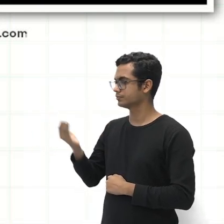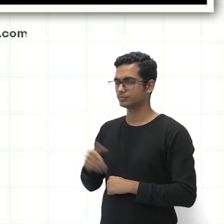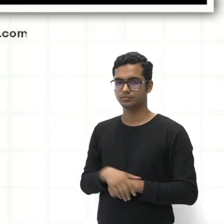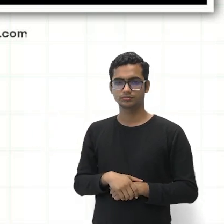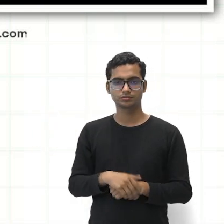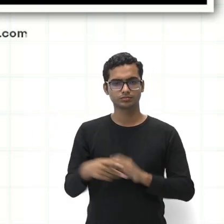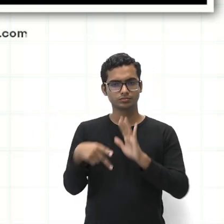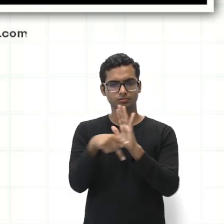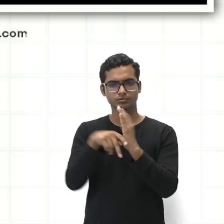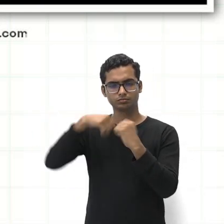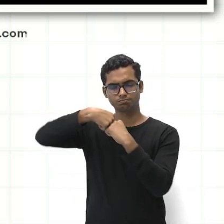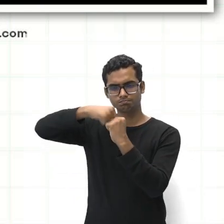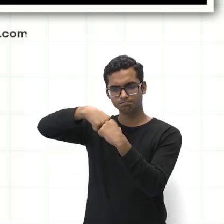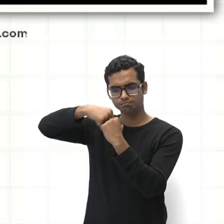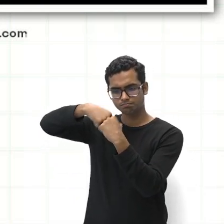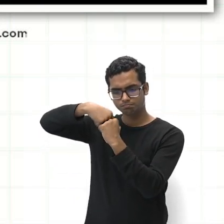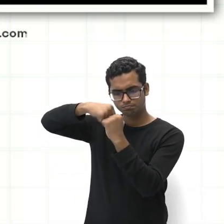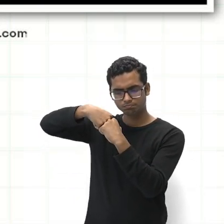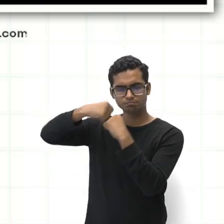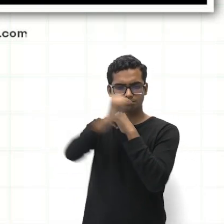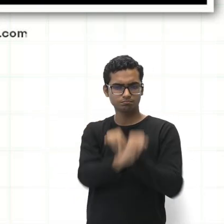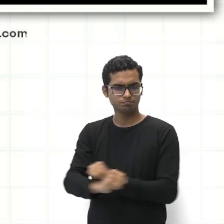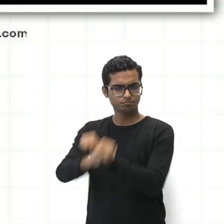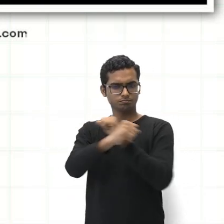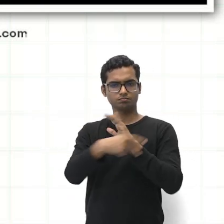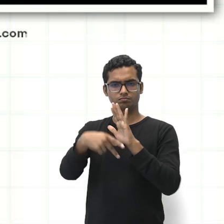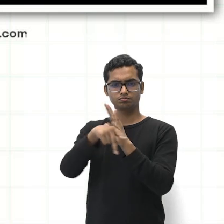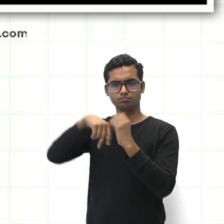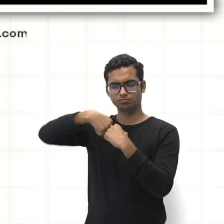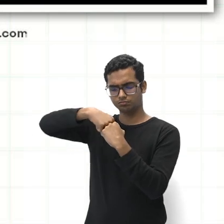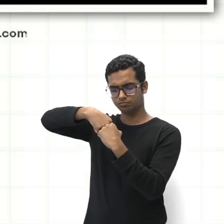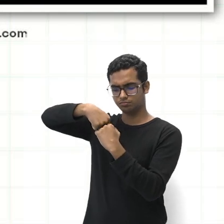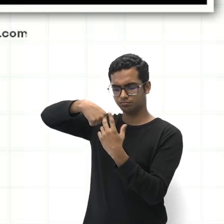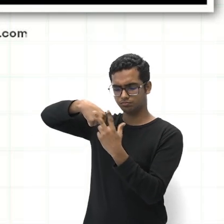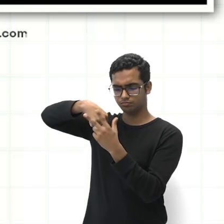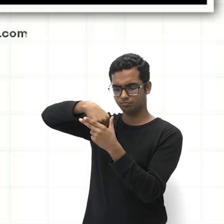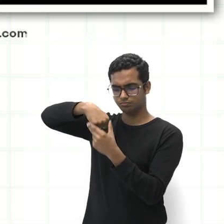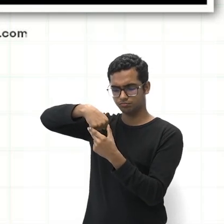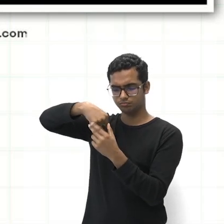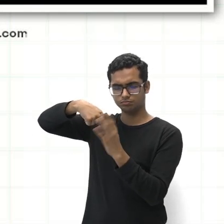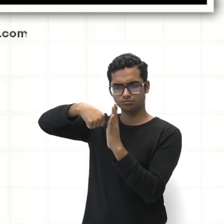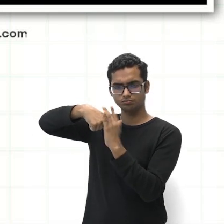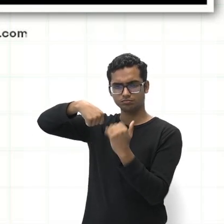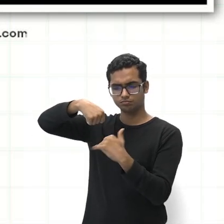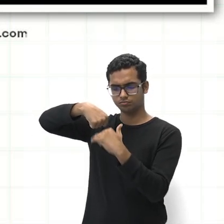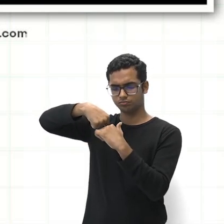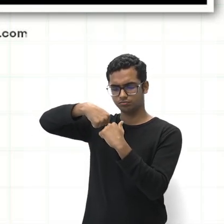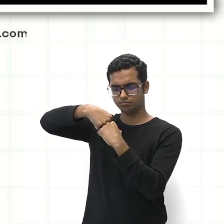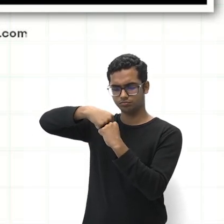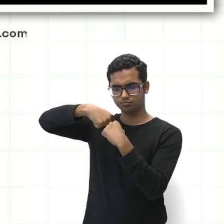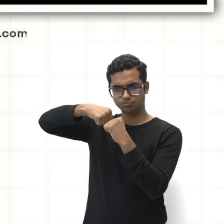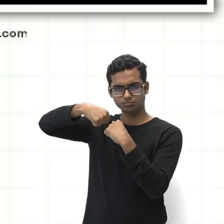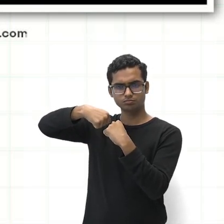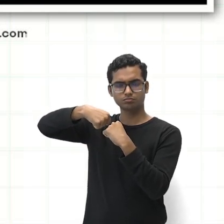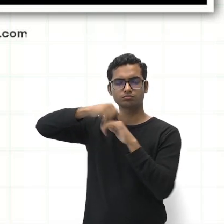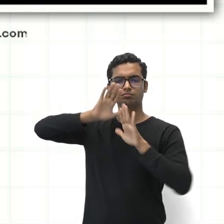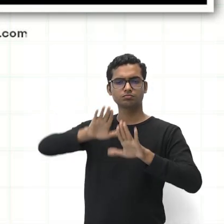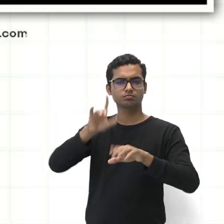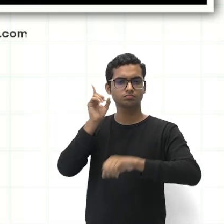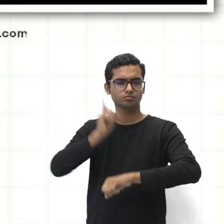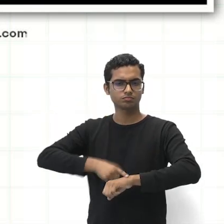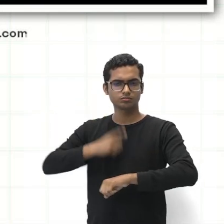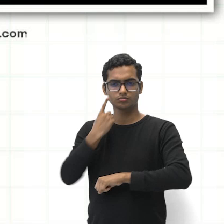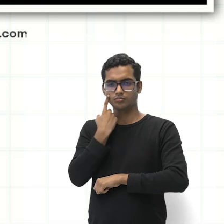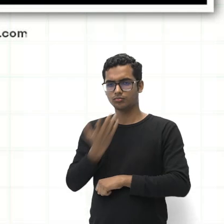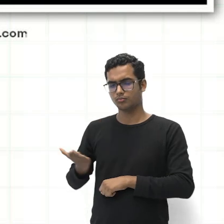a cartilagem protegendo a região de encontro dos dois. Contudo, para